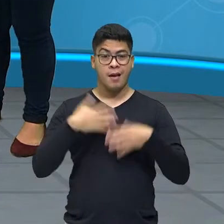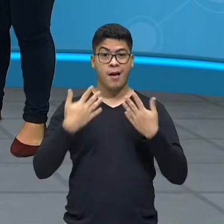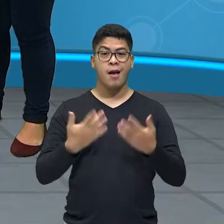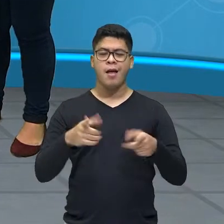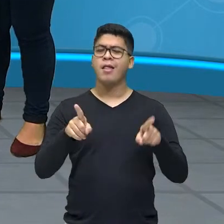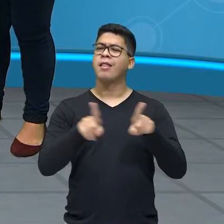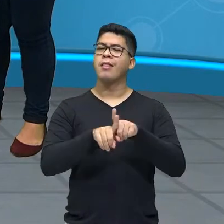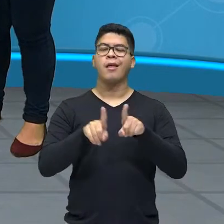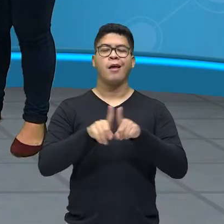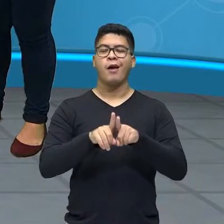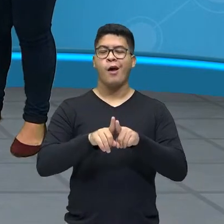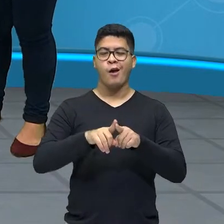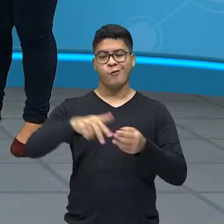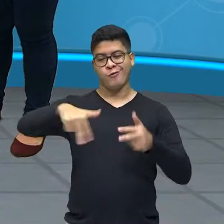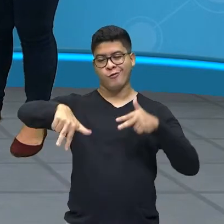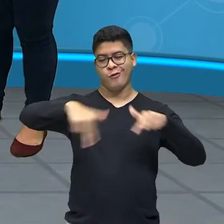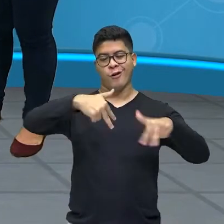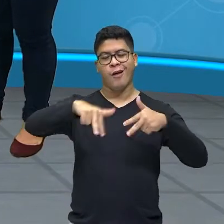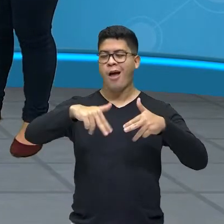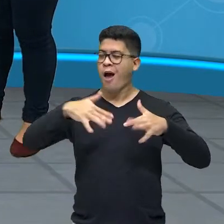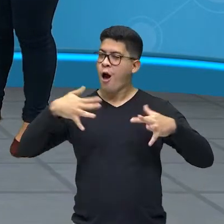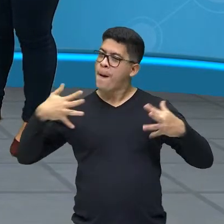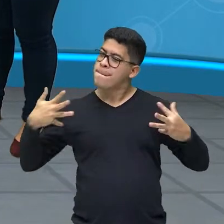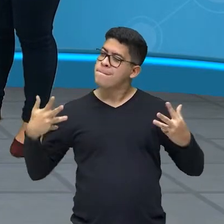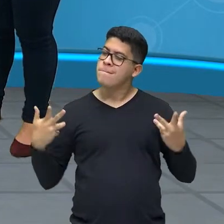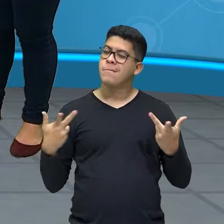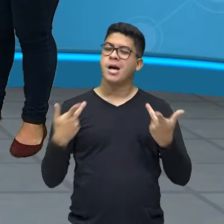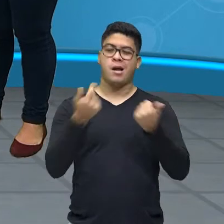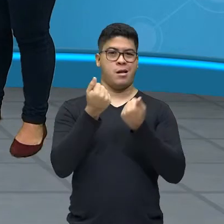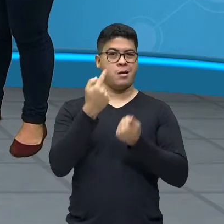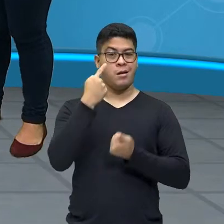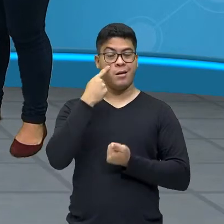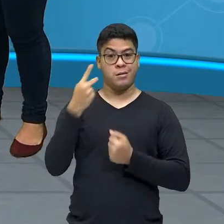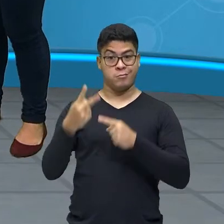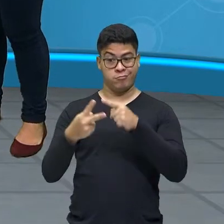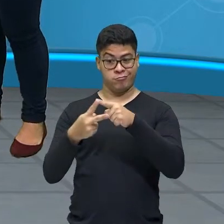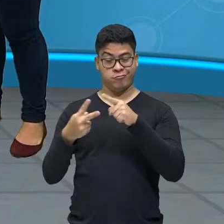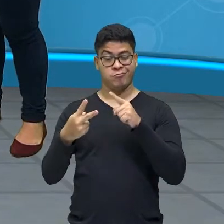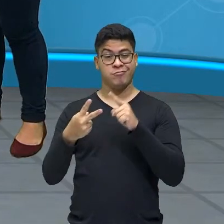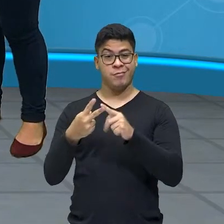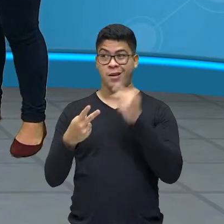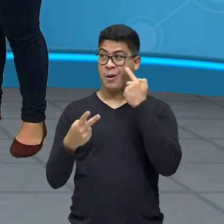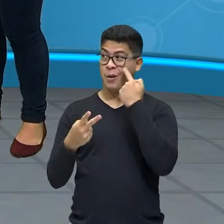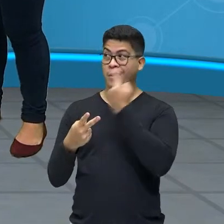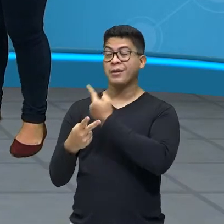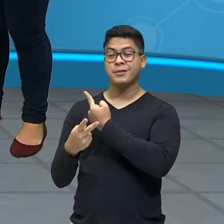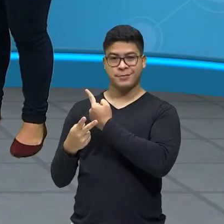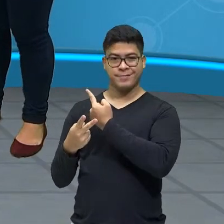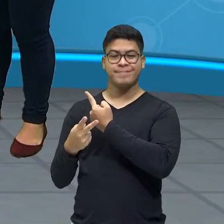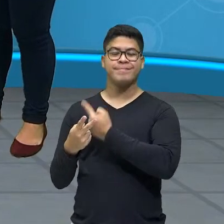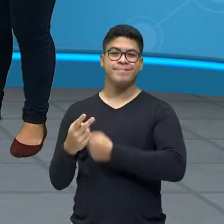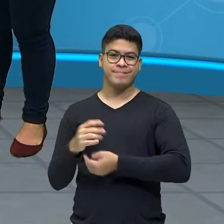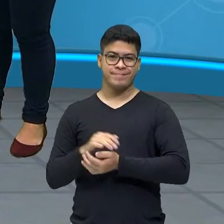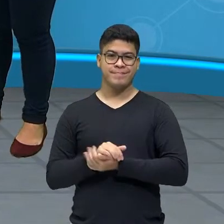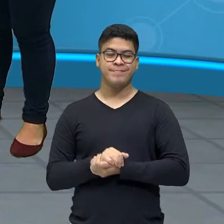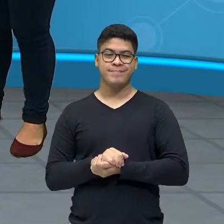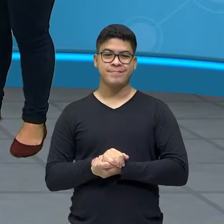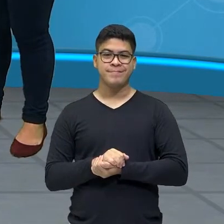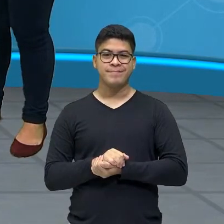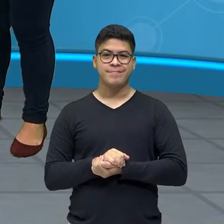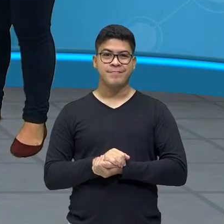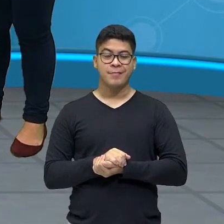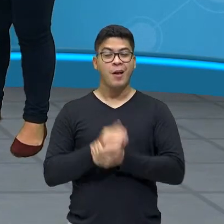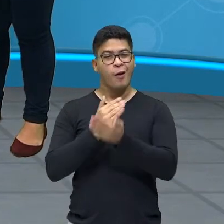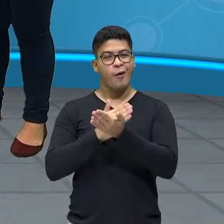danças lindíssimas. 2 delas são pau de fitas e o fandango.